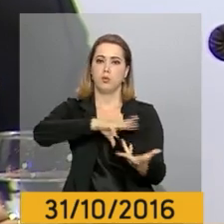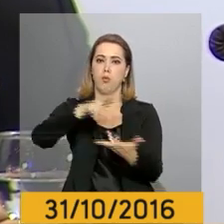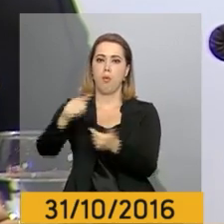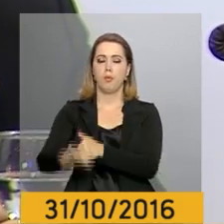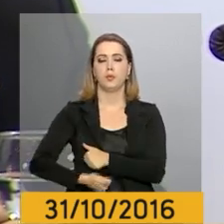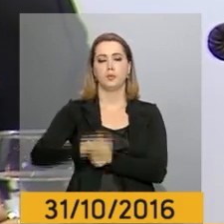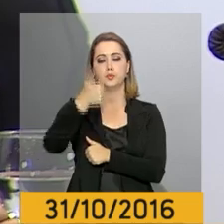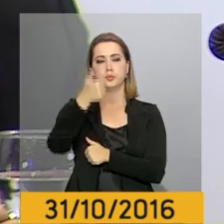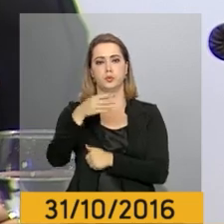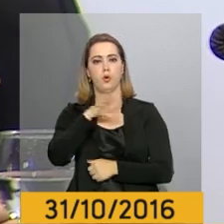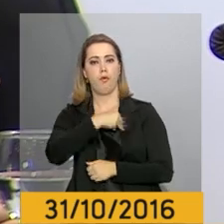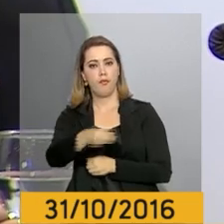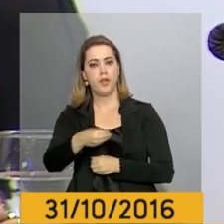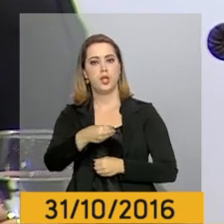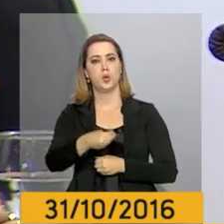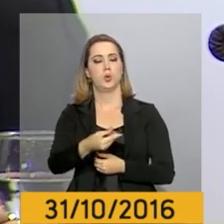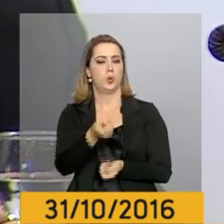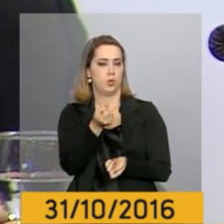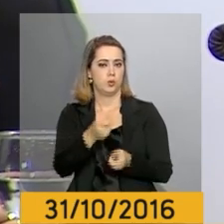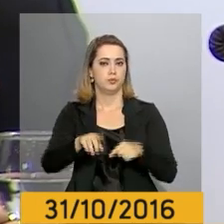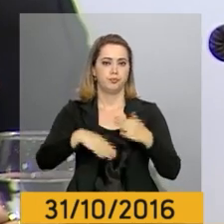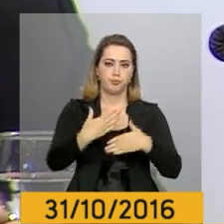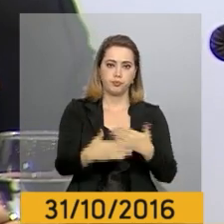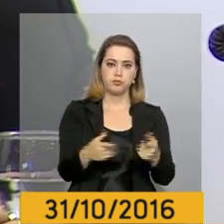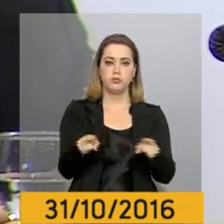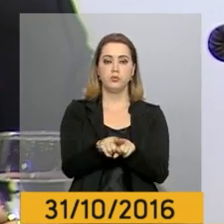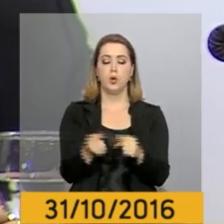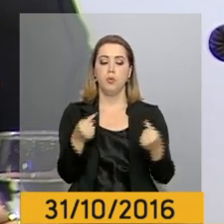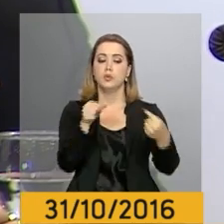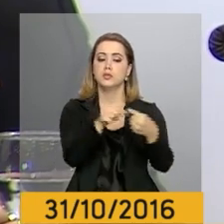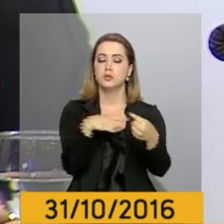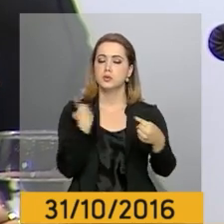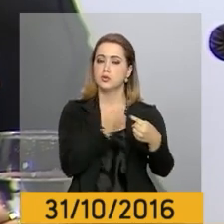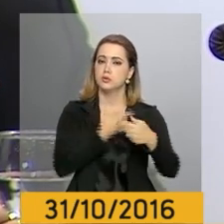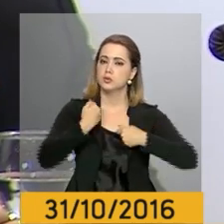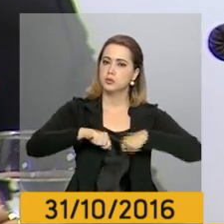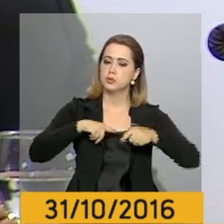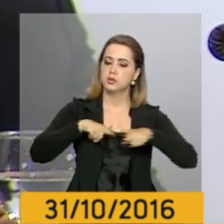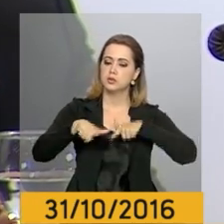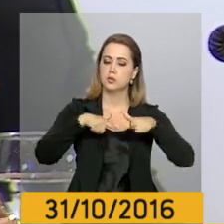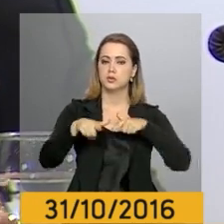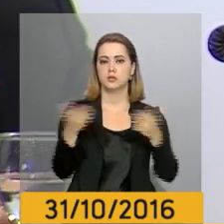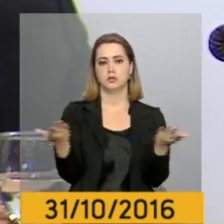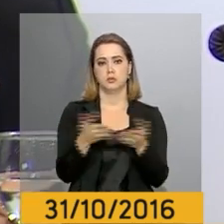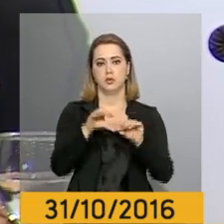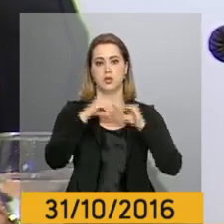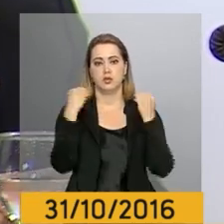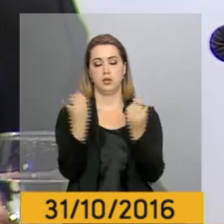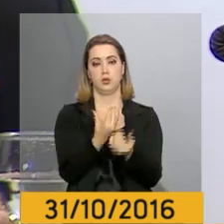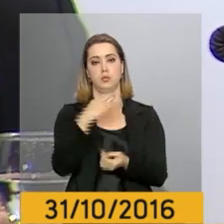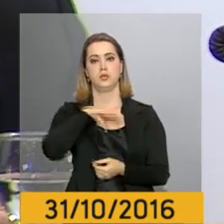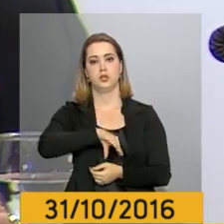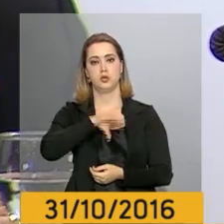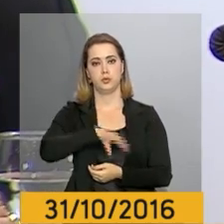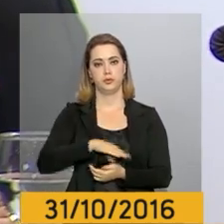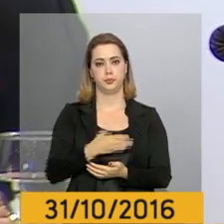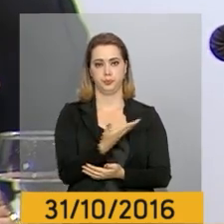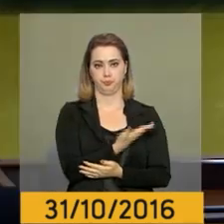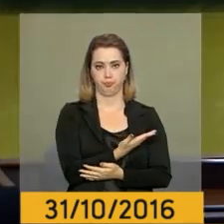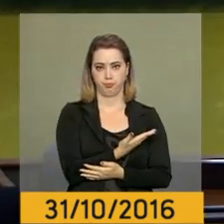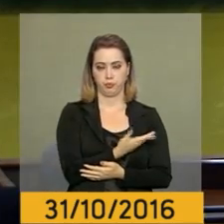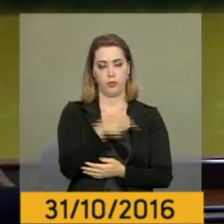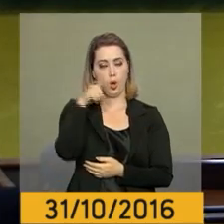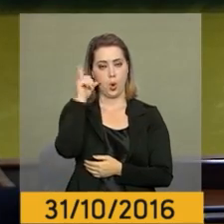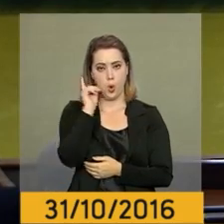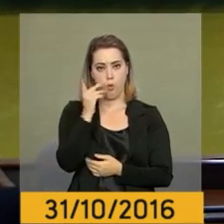seus filhos e netos É por esses objetivos que devemos trabalhar na cplp até conta o secretário Guterres